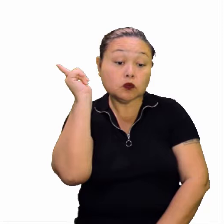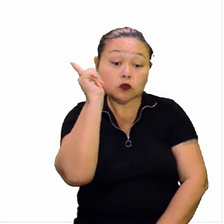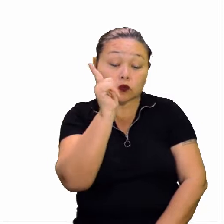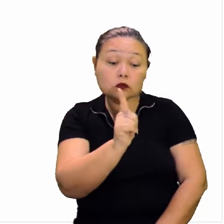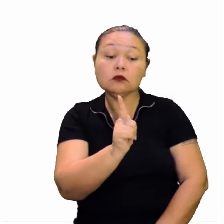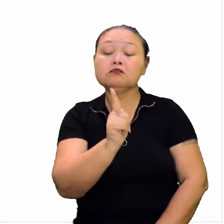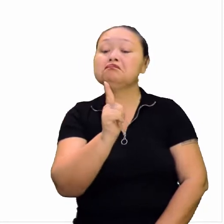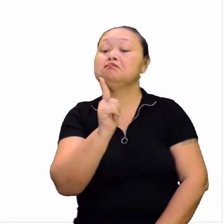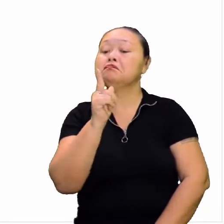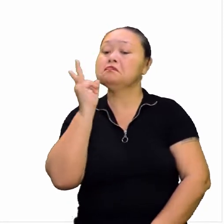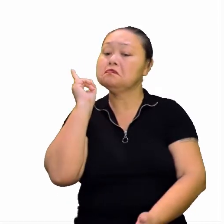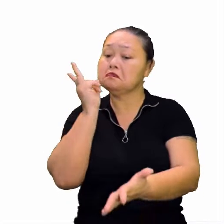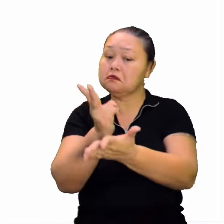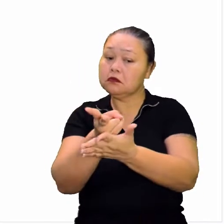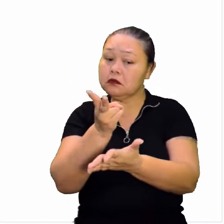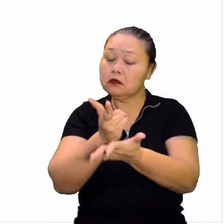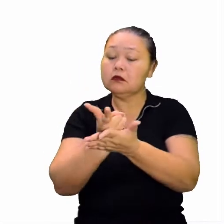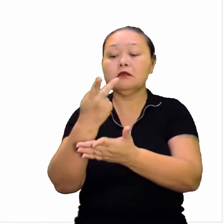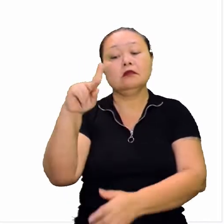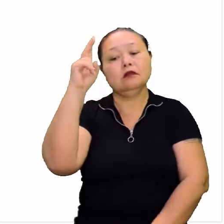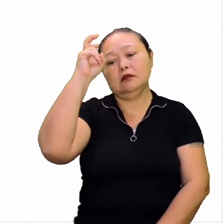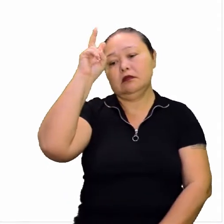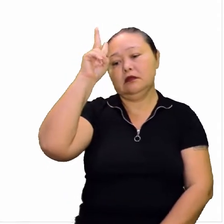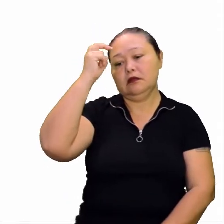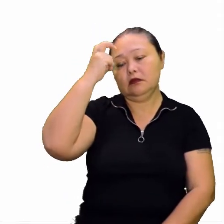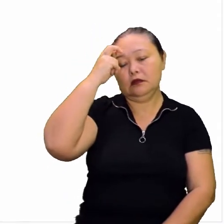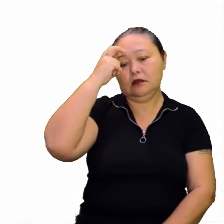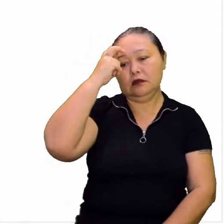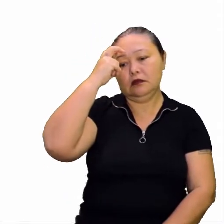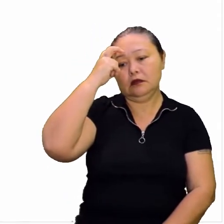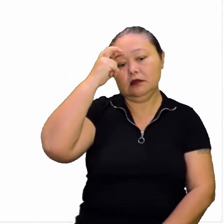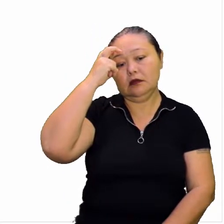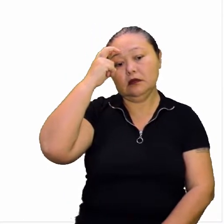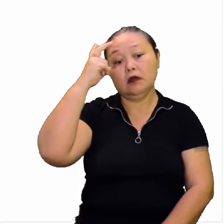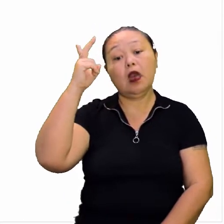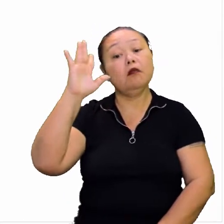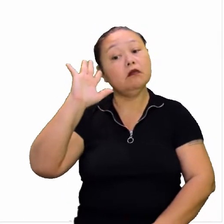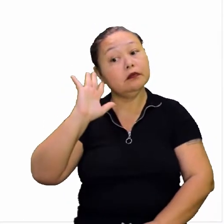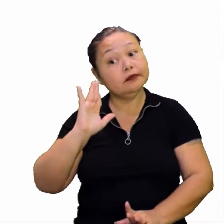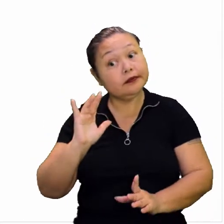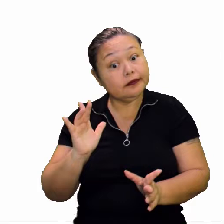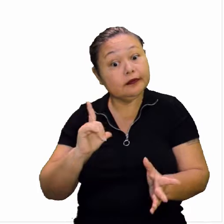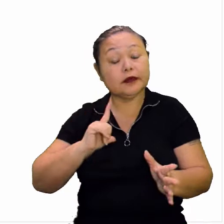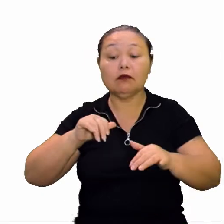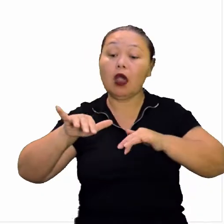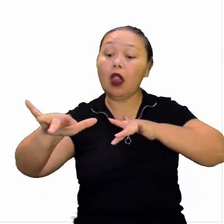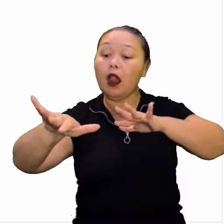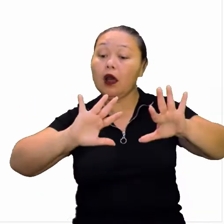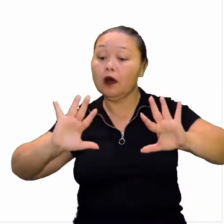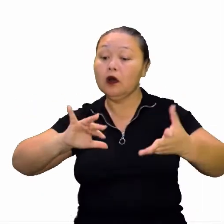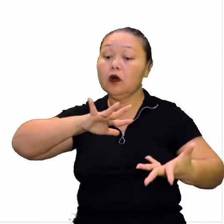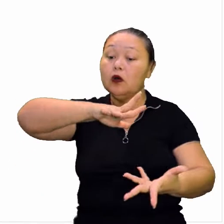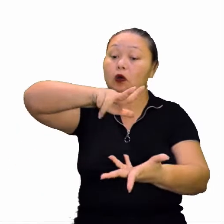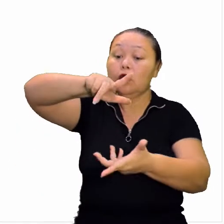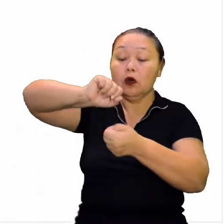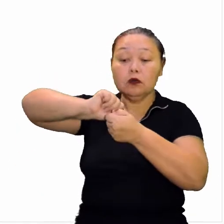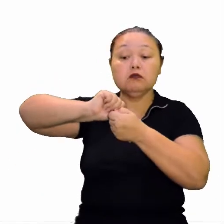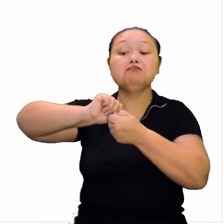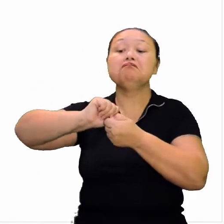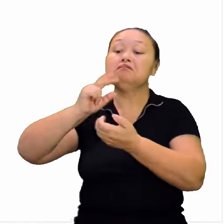conseguiram preservar a sua cultura, mesmo vivendo espalhado pelo mundo.